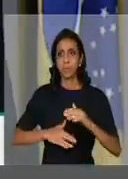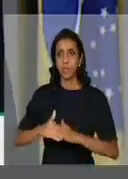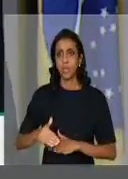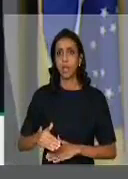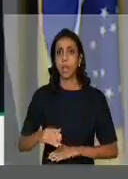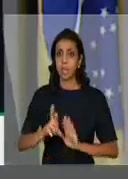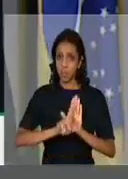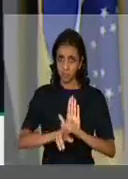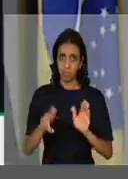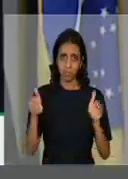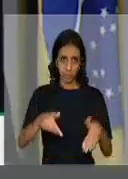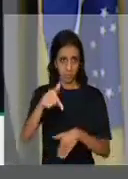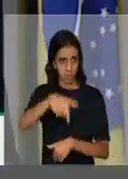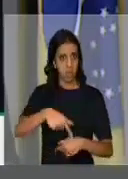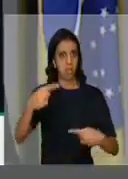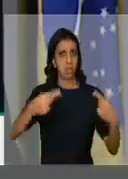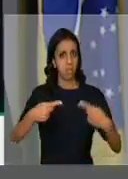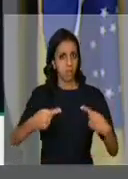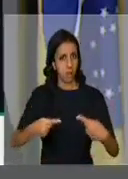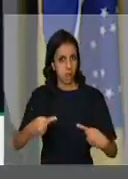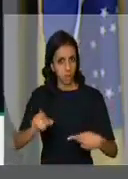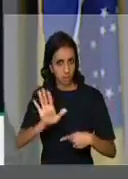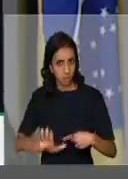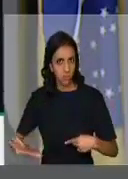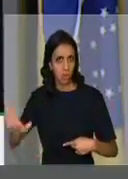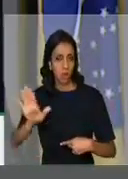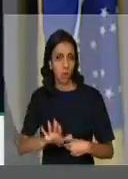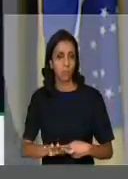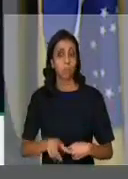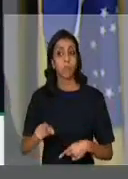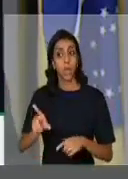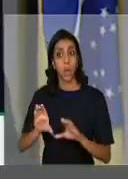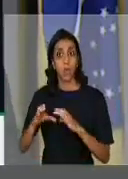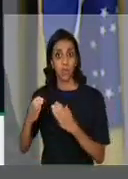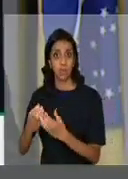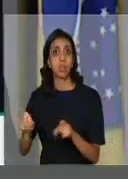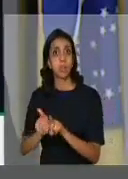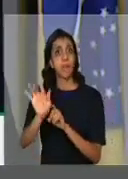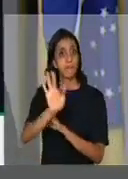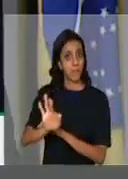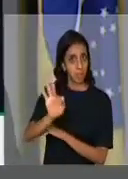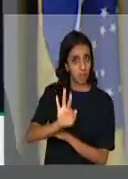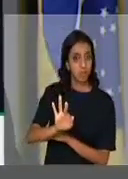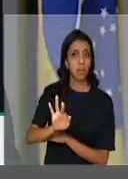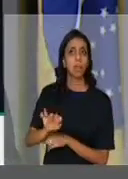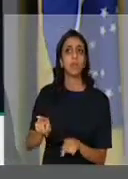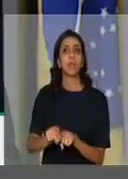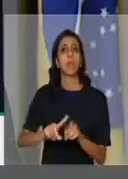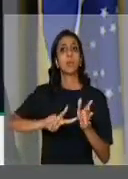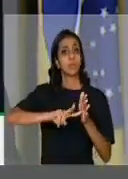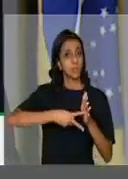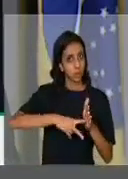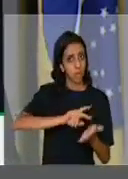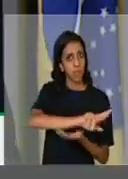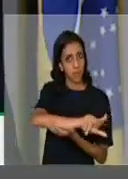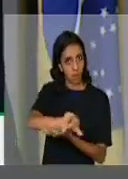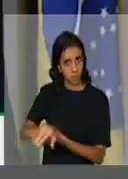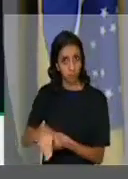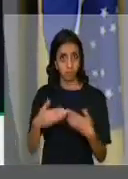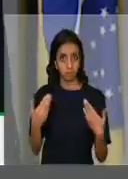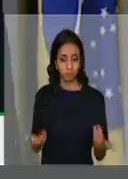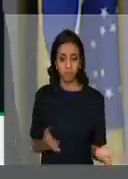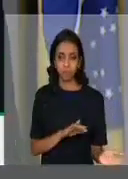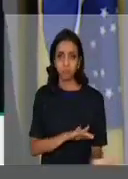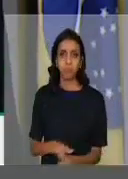estão participando desse grande debate nacional, não só a confederação, as federações e o sindicato.